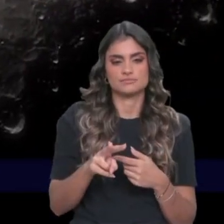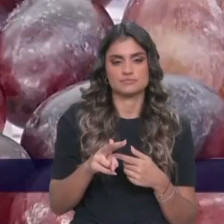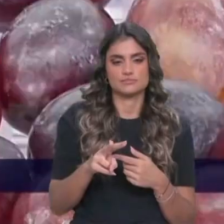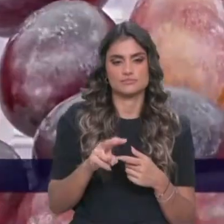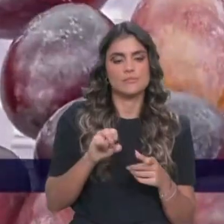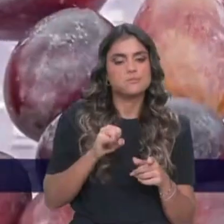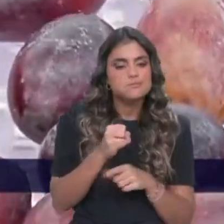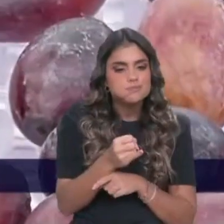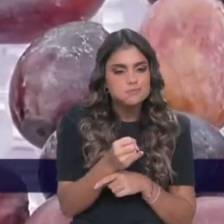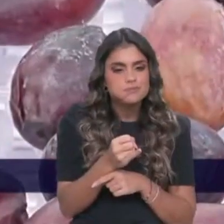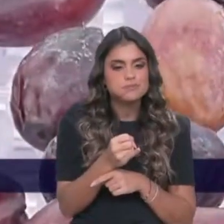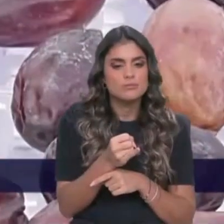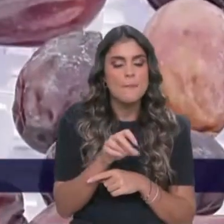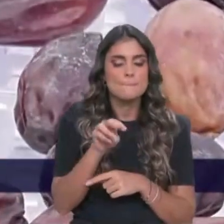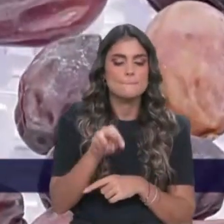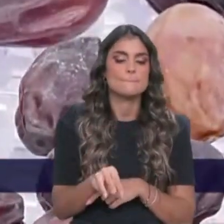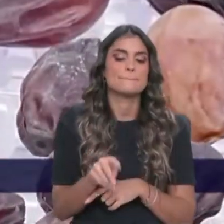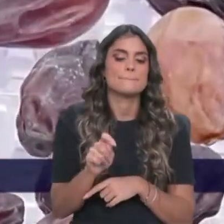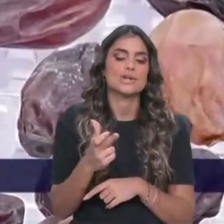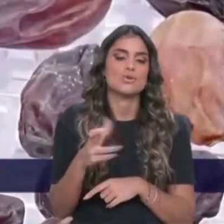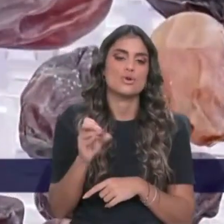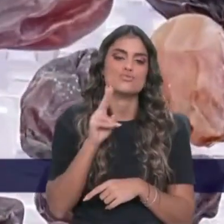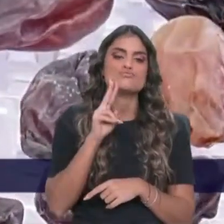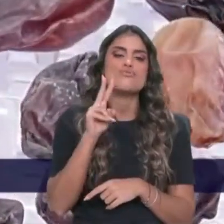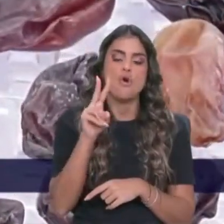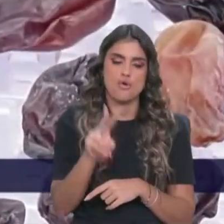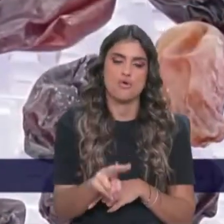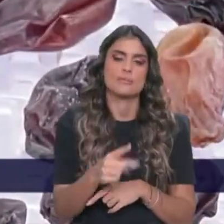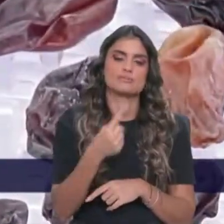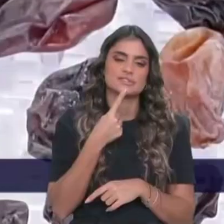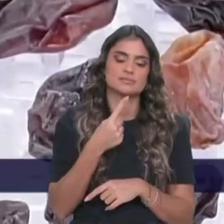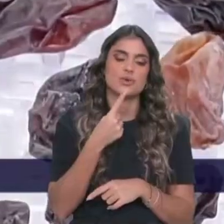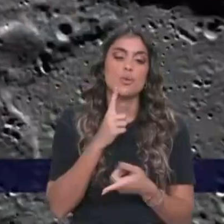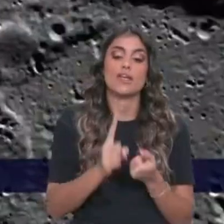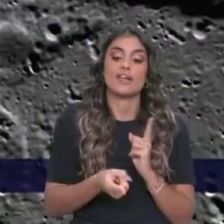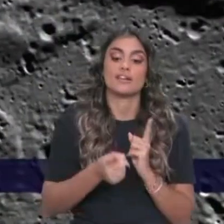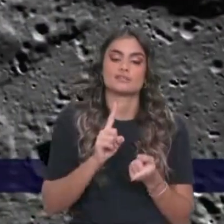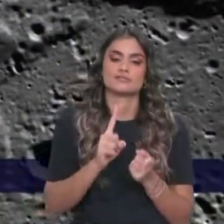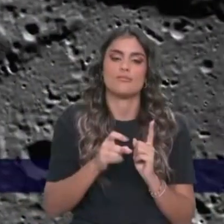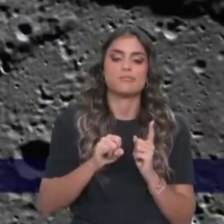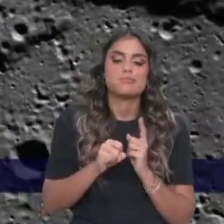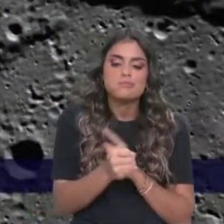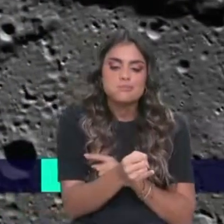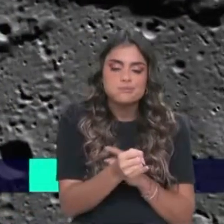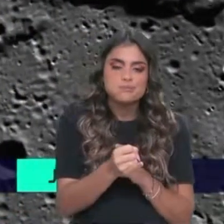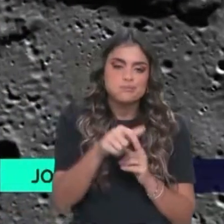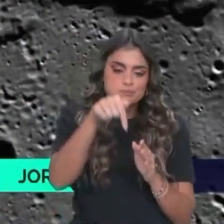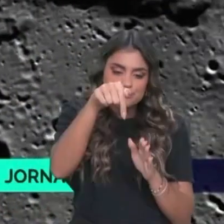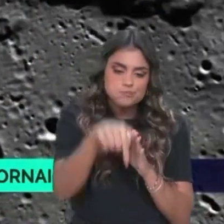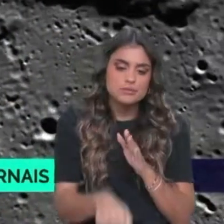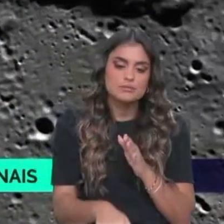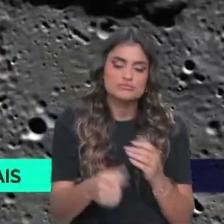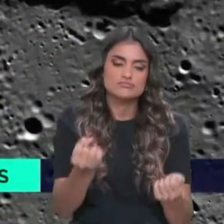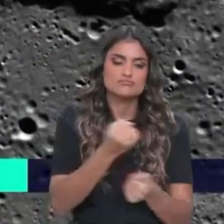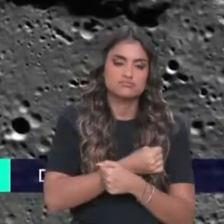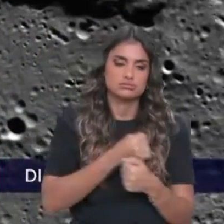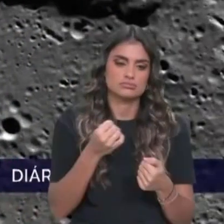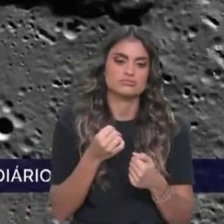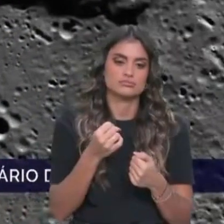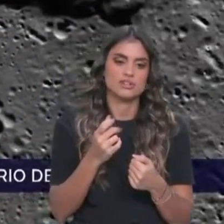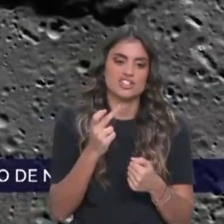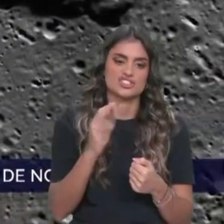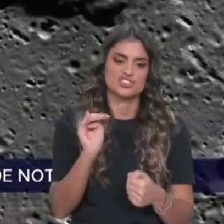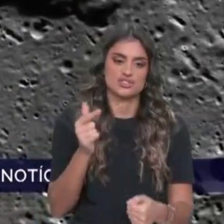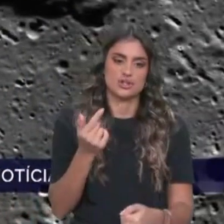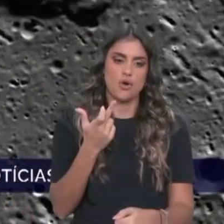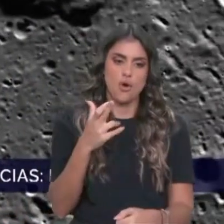crateras de Mercúrio, conseguiram perceber que foi uma cratera que foi escavada pelo choque de um pequenino asteroide, mas